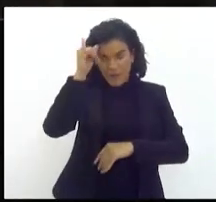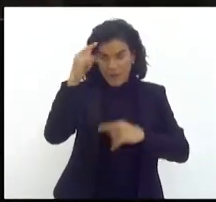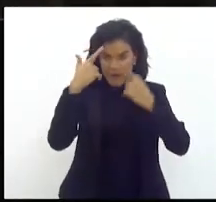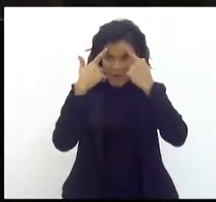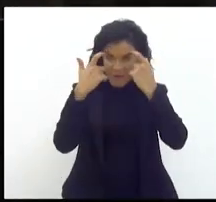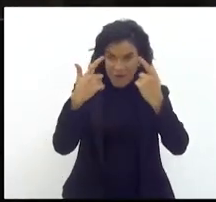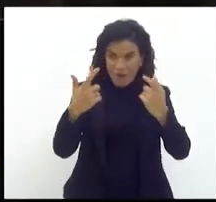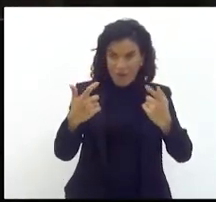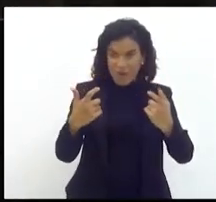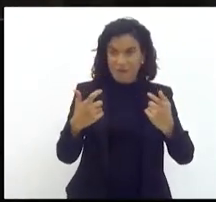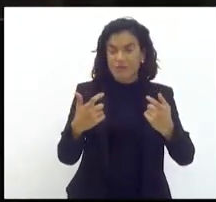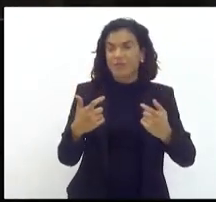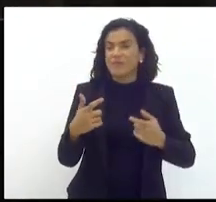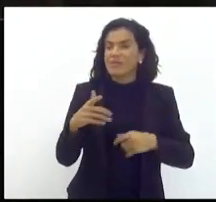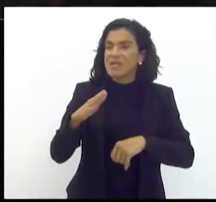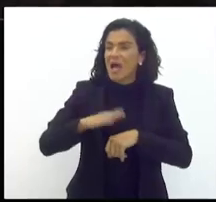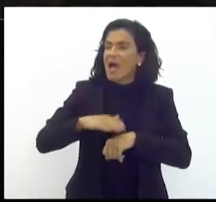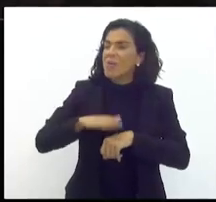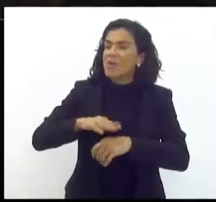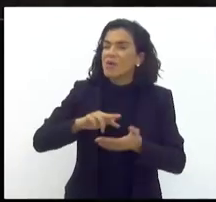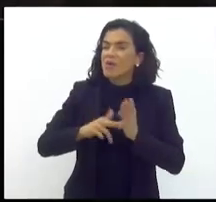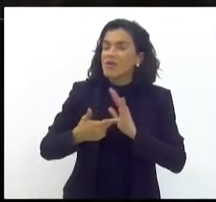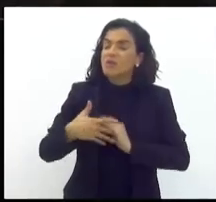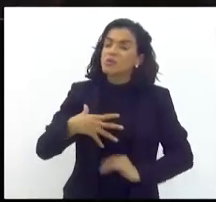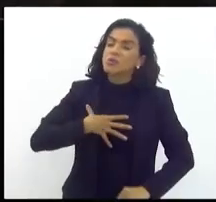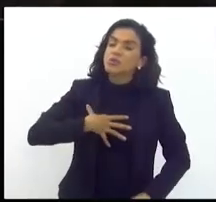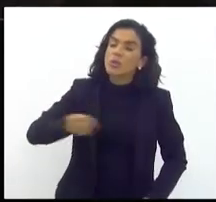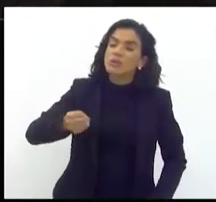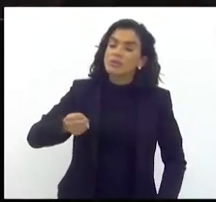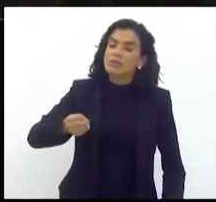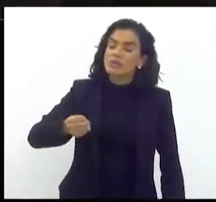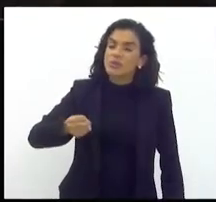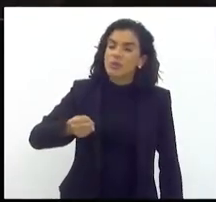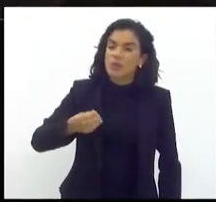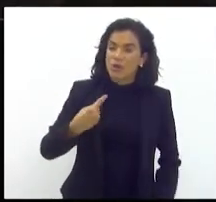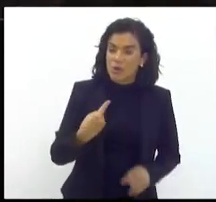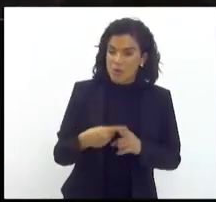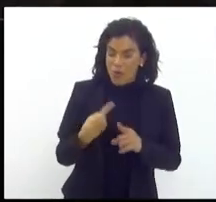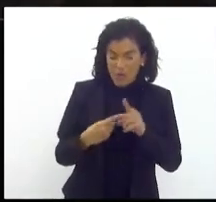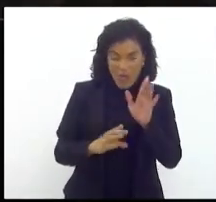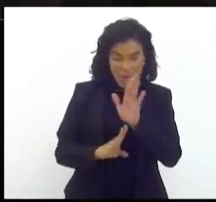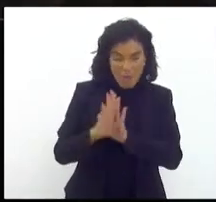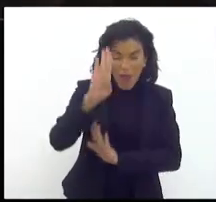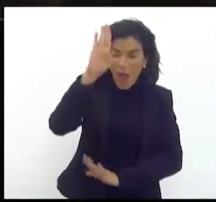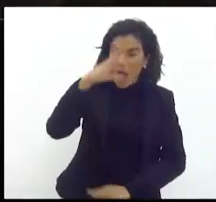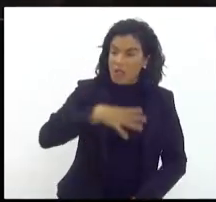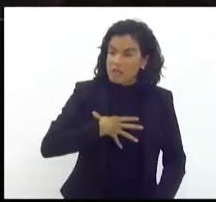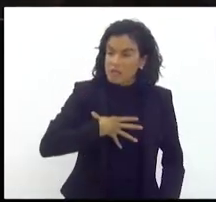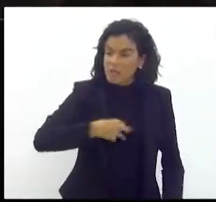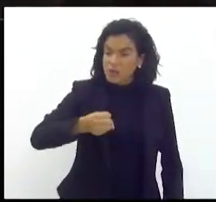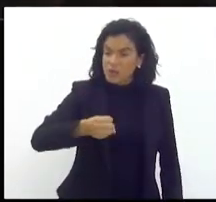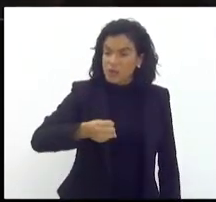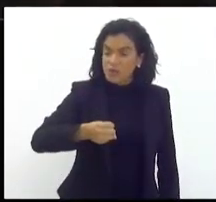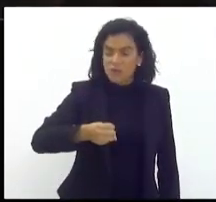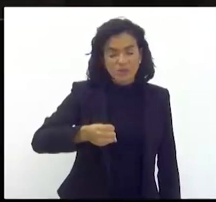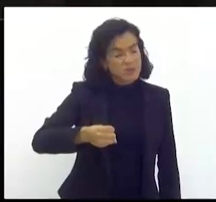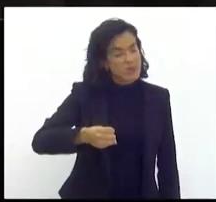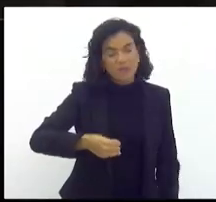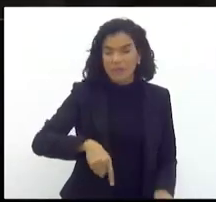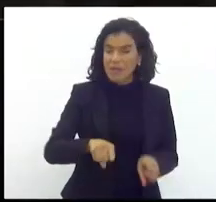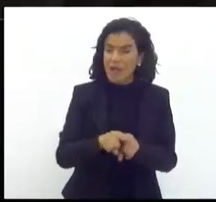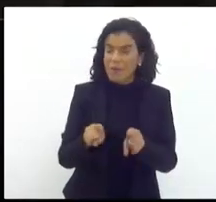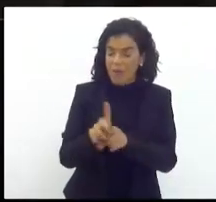violência é auto provocadas sabe o que que isso significa suicídio porque é um índice de suicídio também